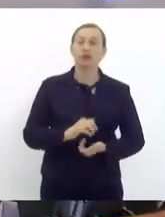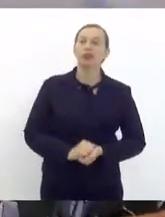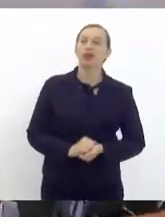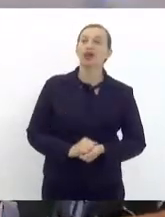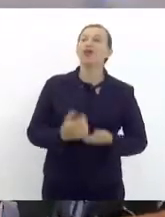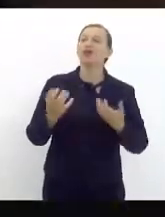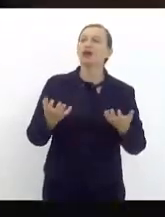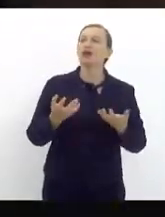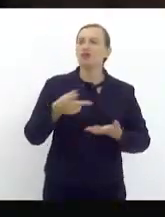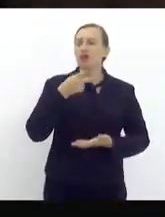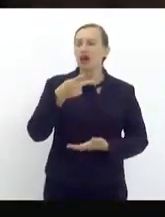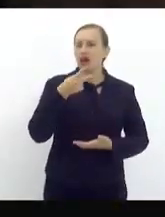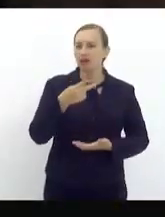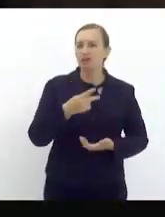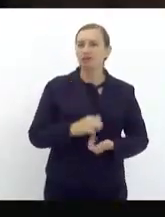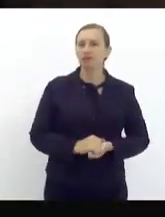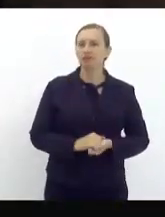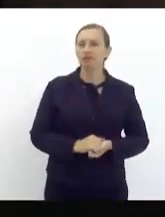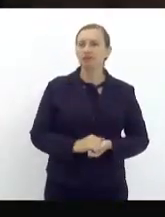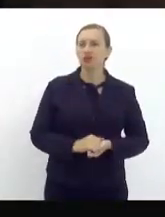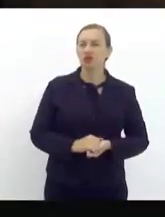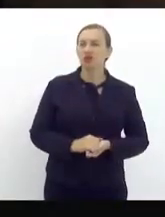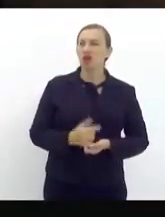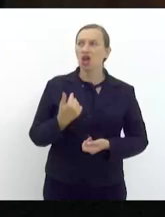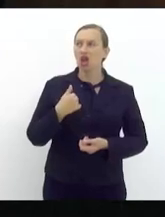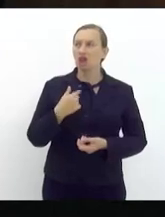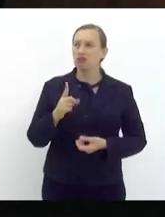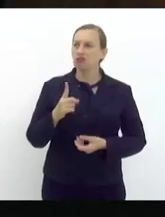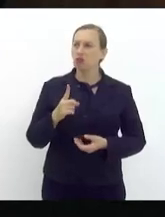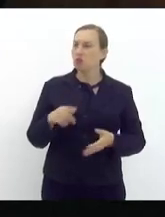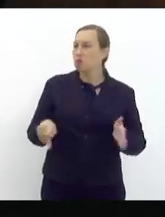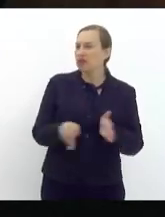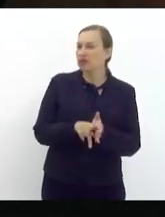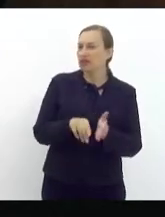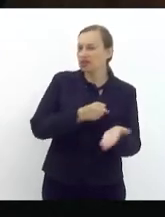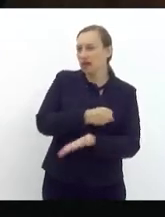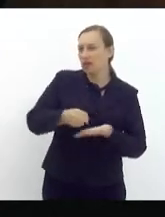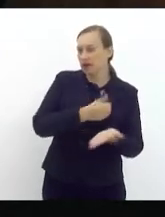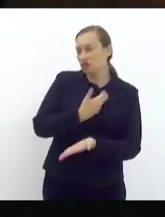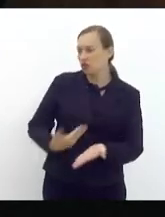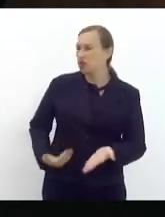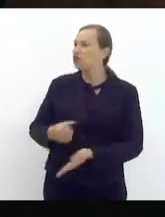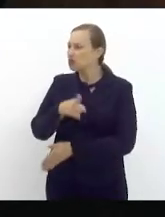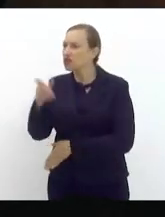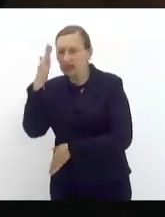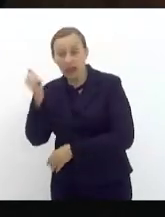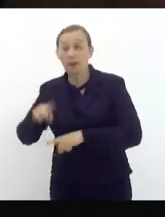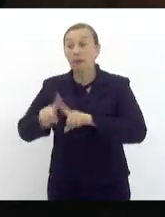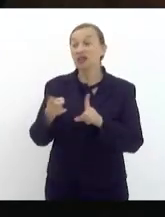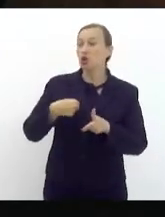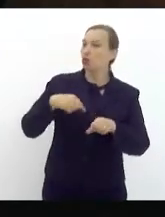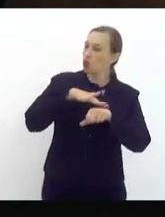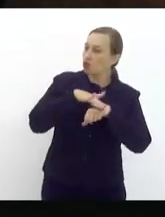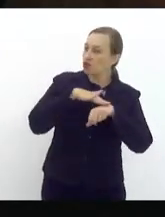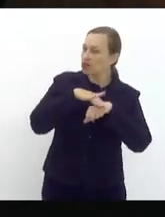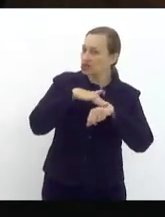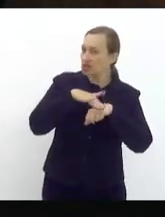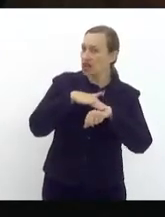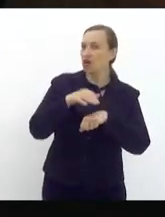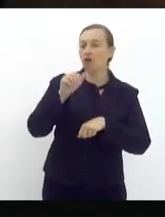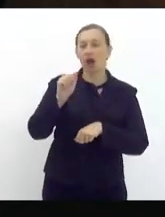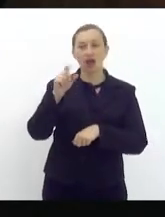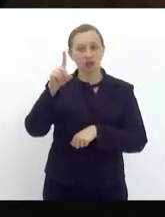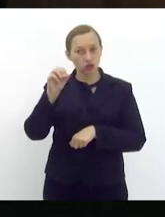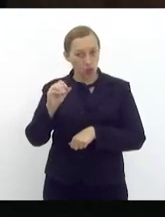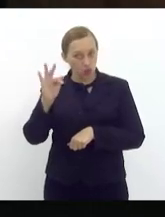Quer dizer que eu não faço parte da base do governo, todos aqui sabem, mas eu conversei bastante tempo com o Adolfo